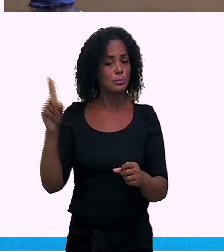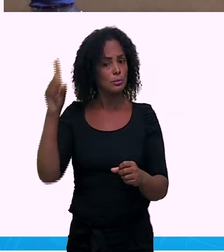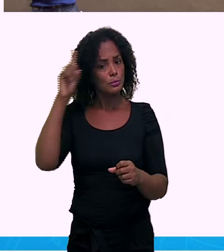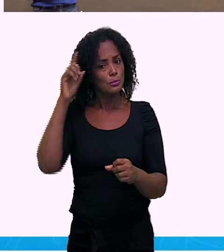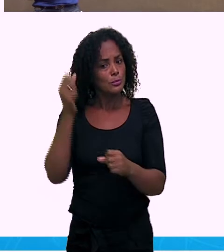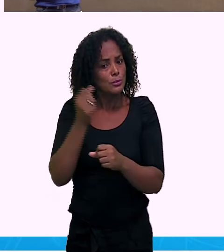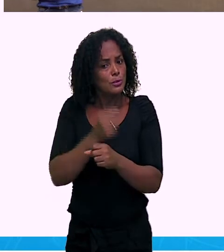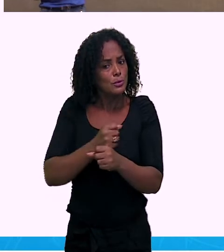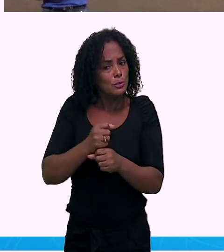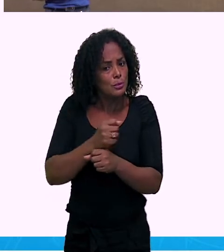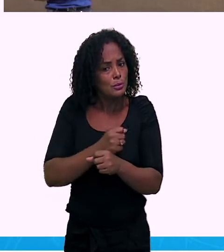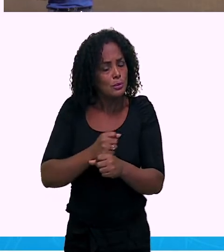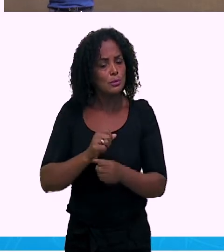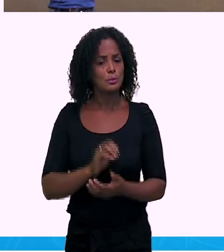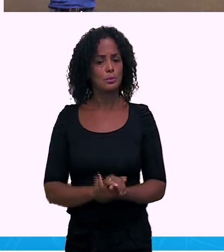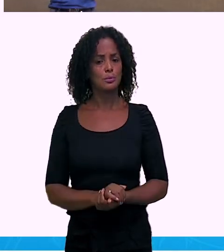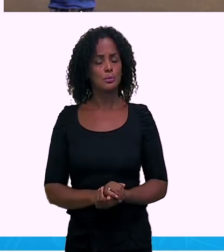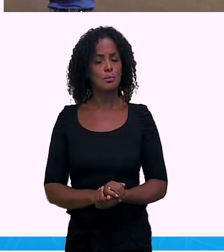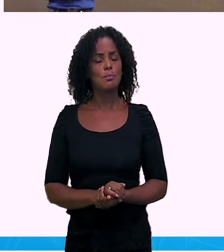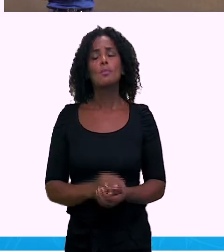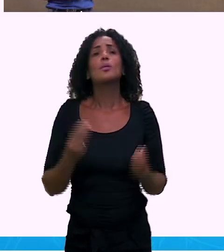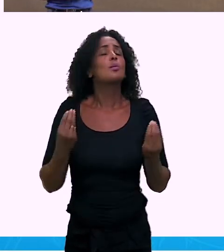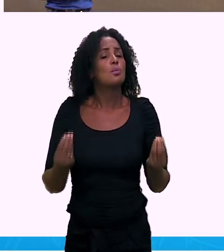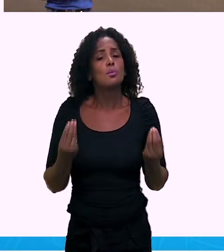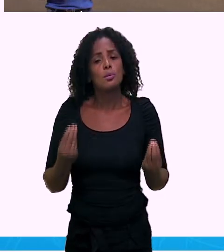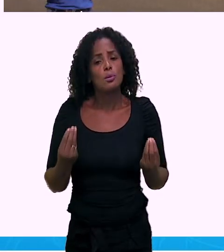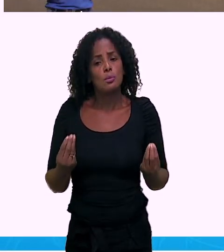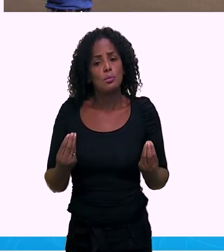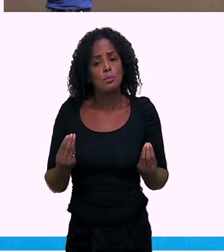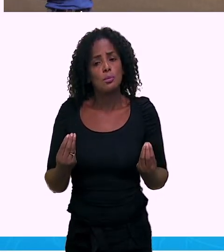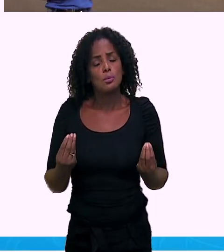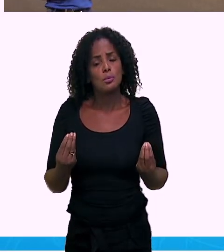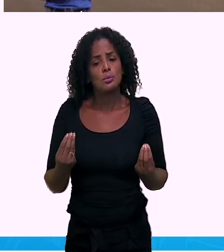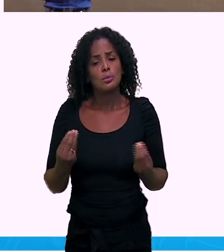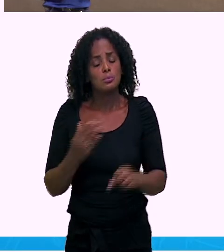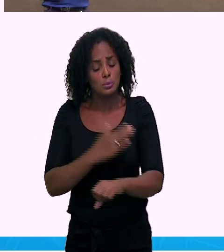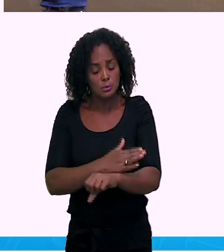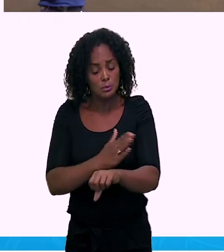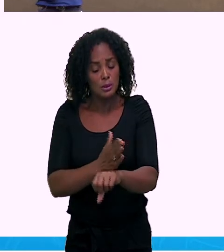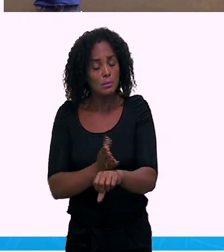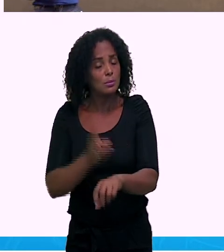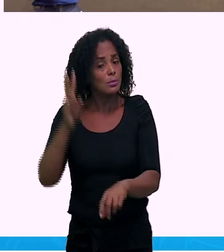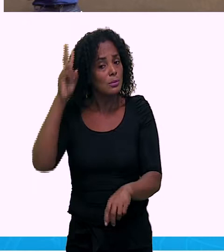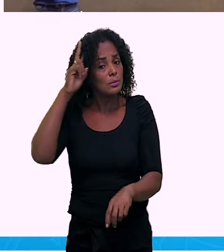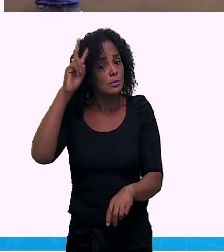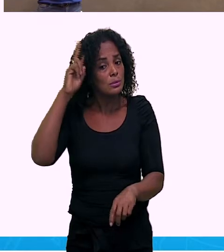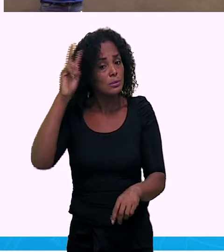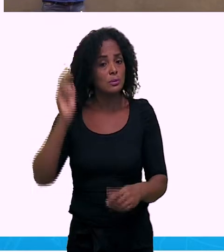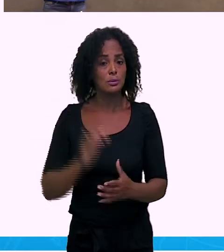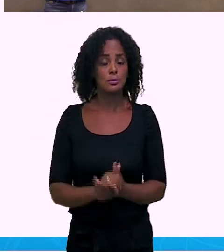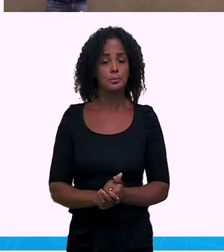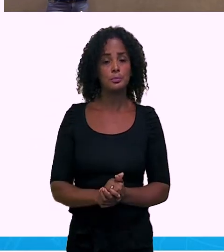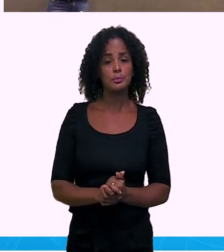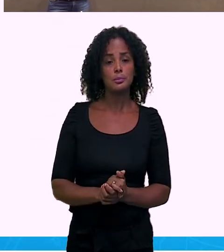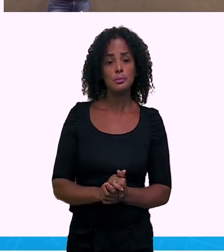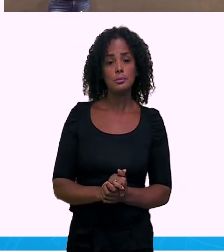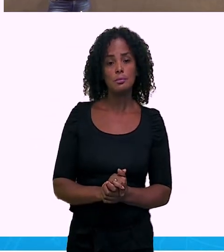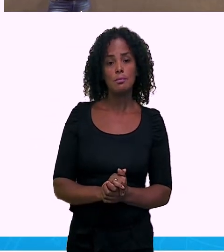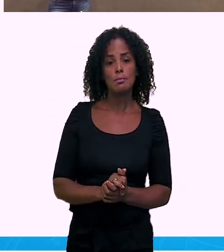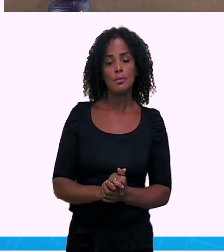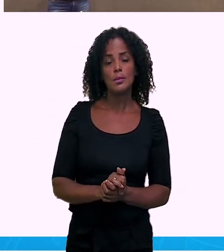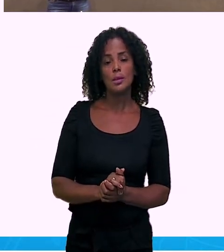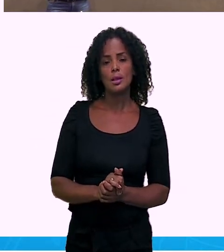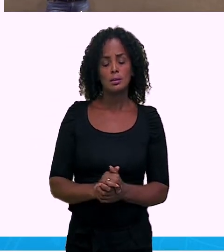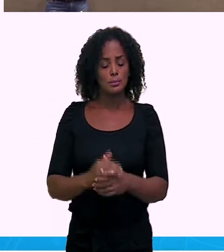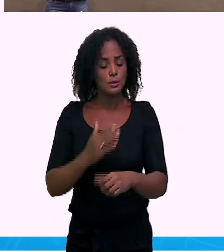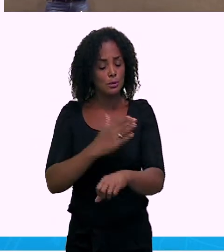tempo histórico? Como que a gente poderia identificar? Você tem ideia? Vamos falar um pouquinho sobre ele.